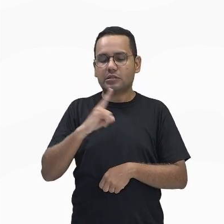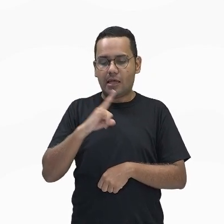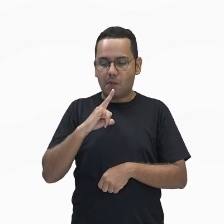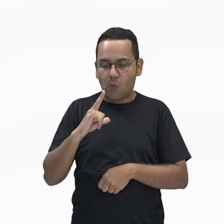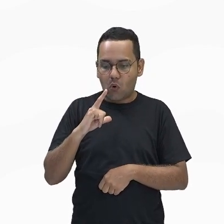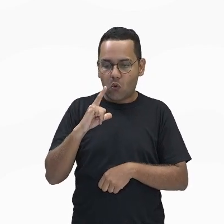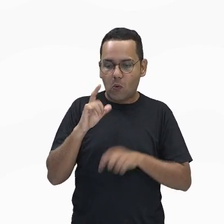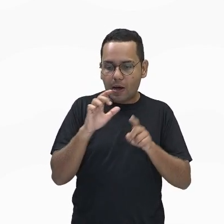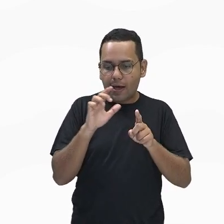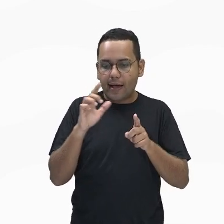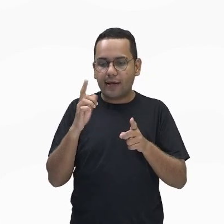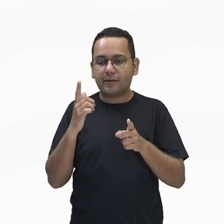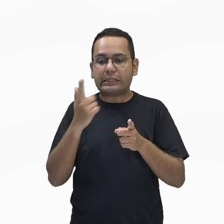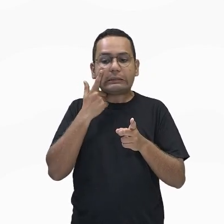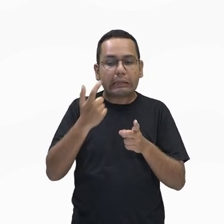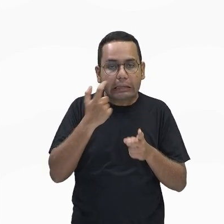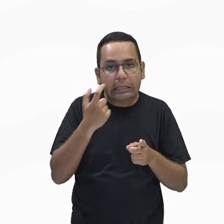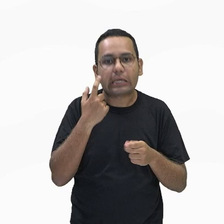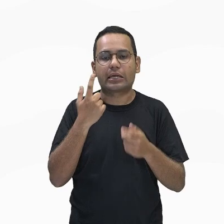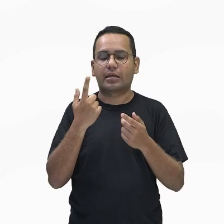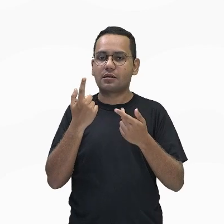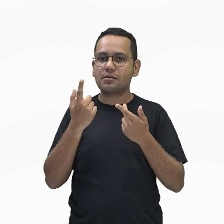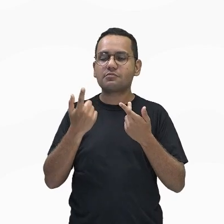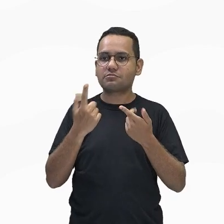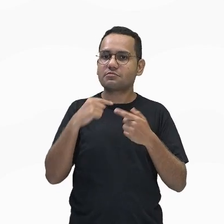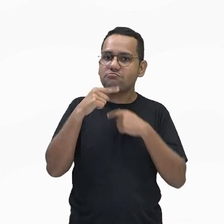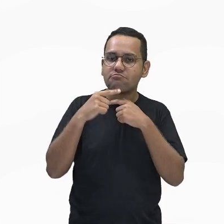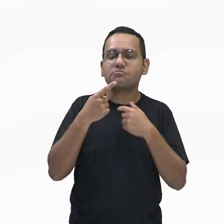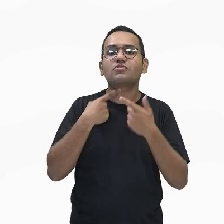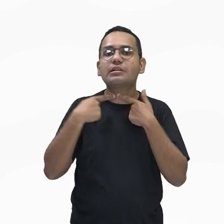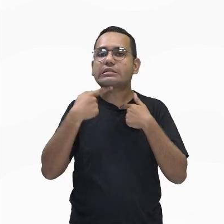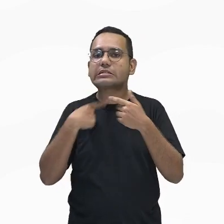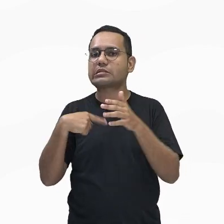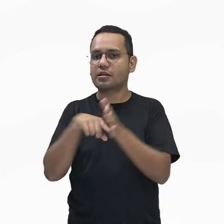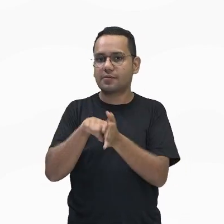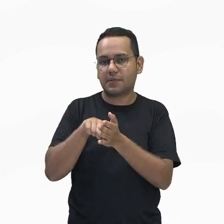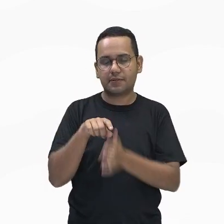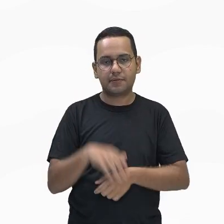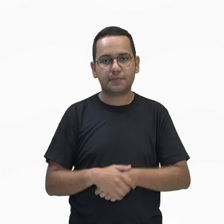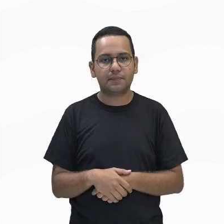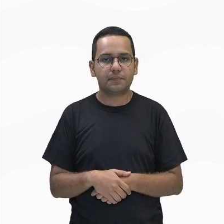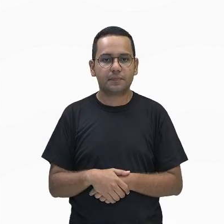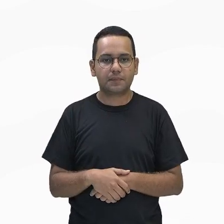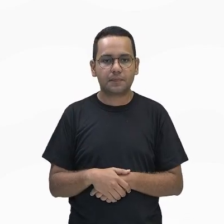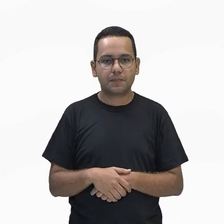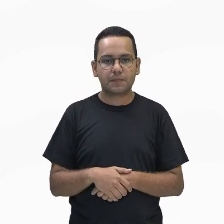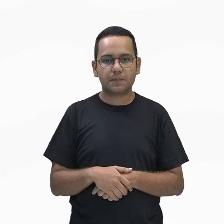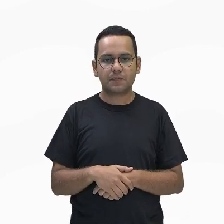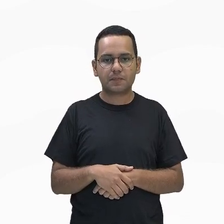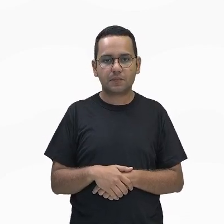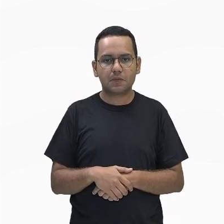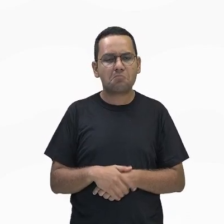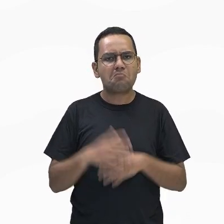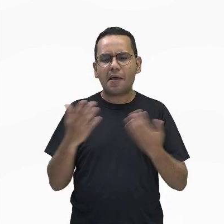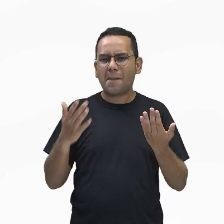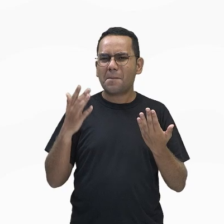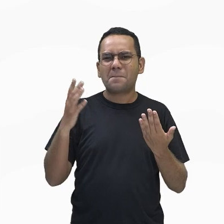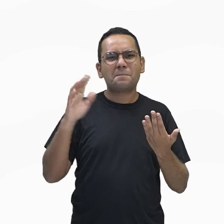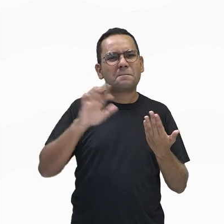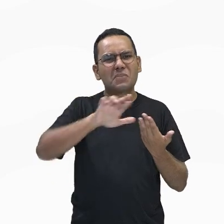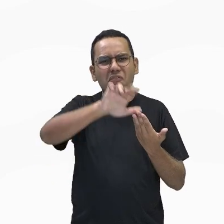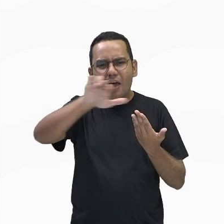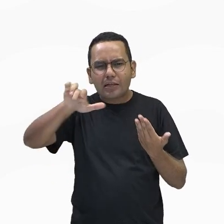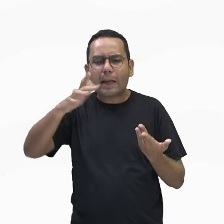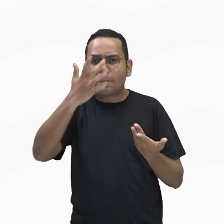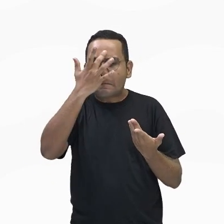com vocês. Várias invenções no mundo, sabe? Elas foram movidas por essa curiosidade e permitiu com